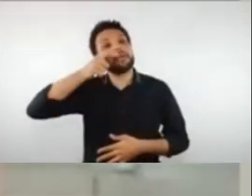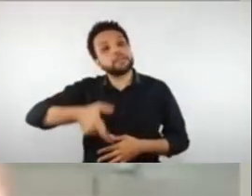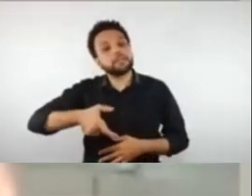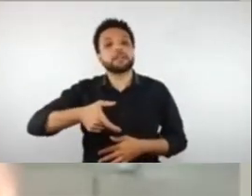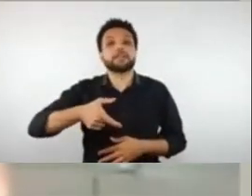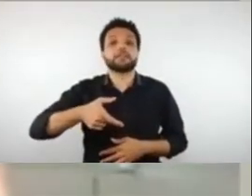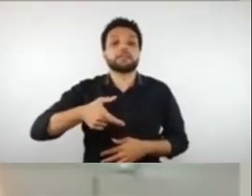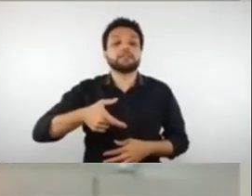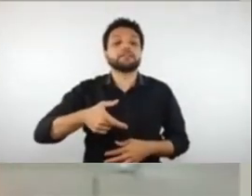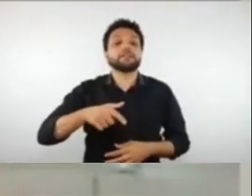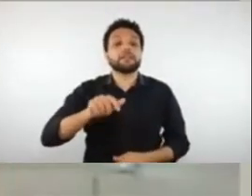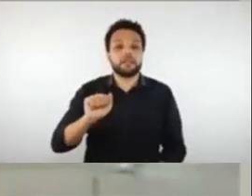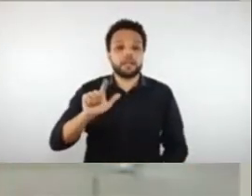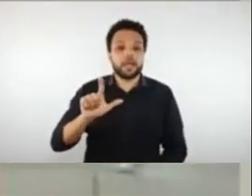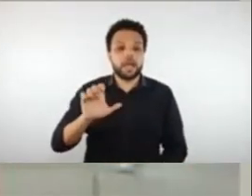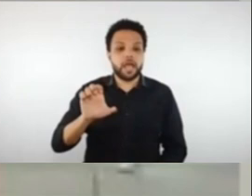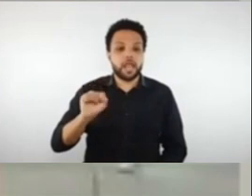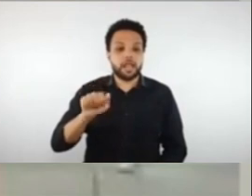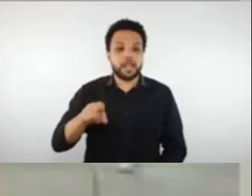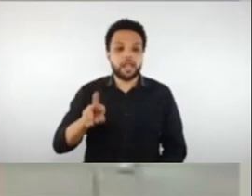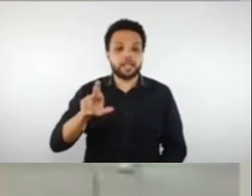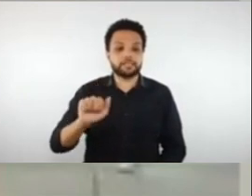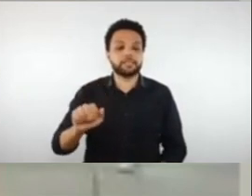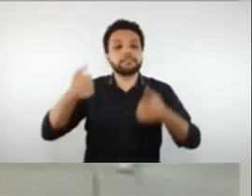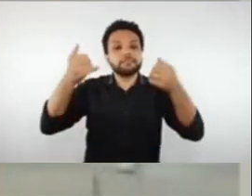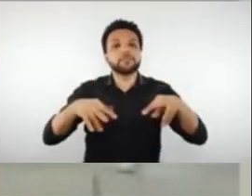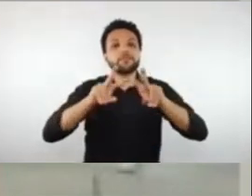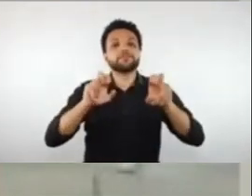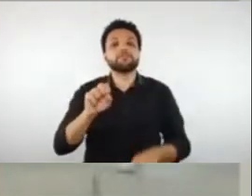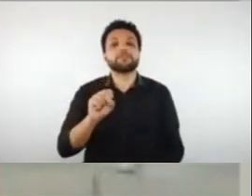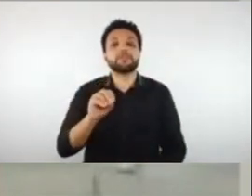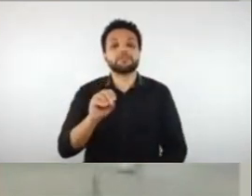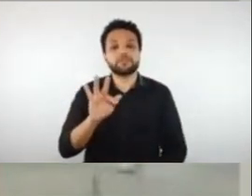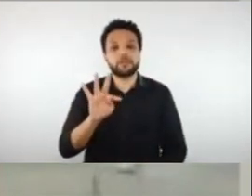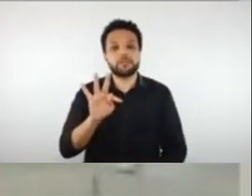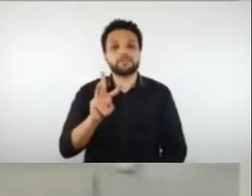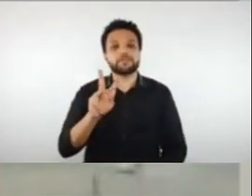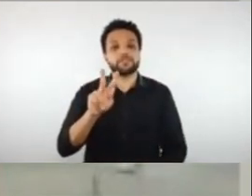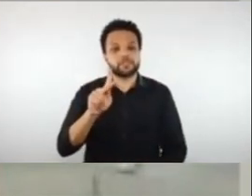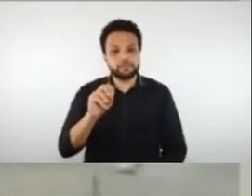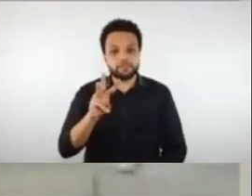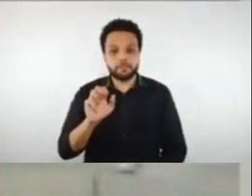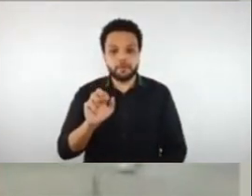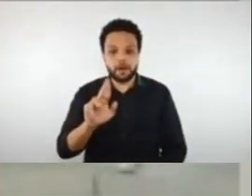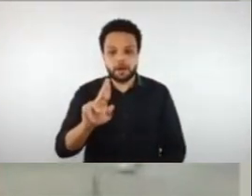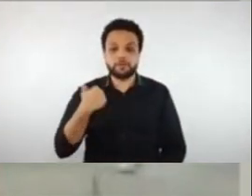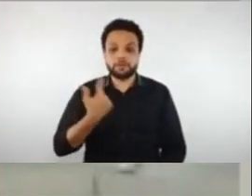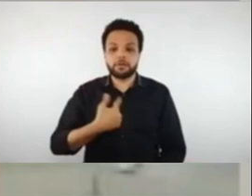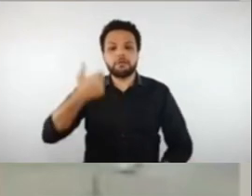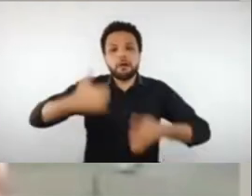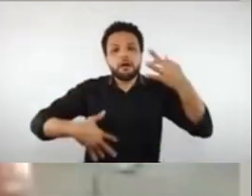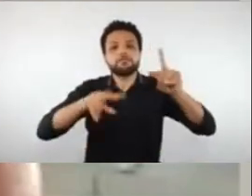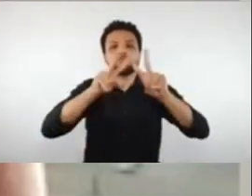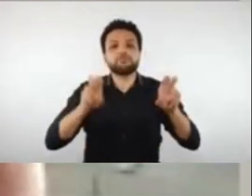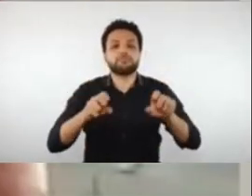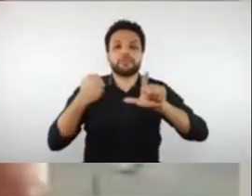A Alessandra mencionou soft power, e quando falamos de visibilidade do audiovisual